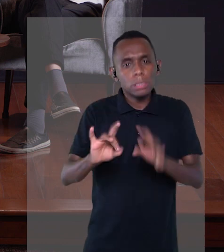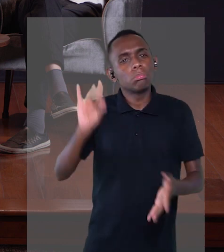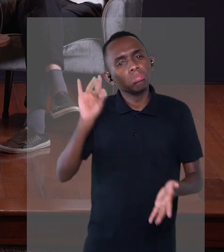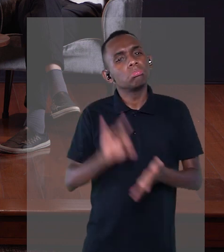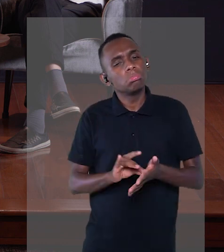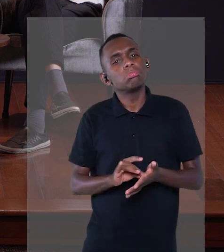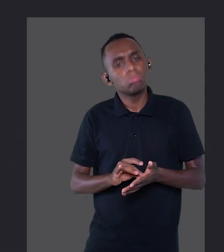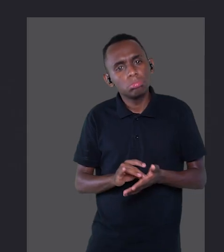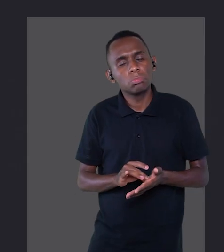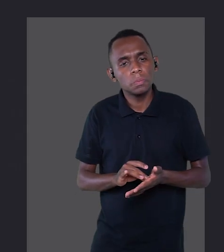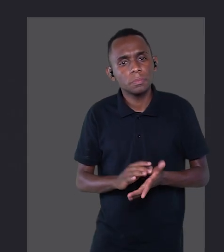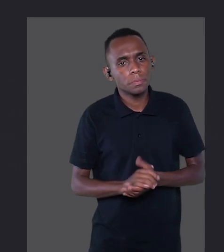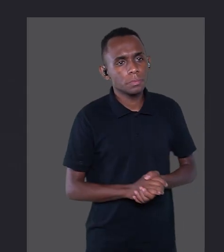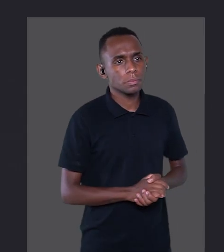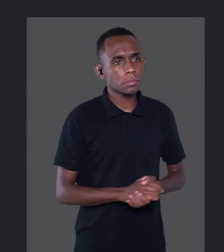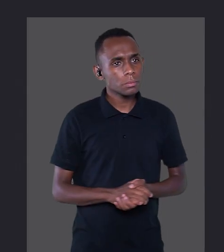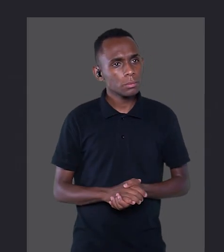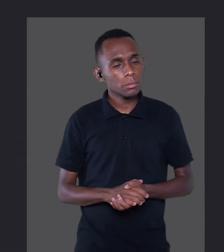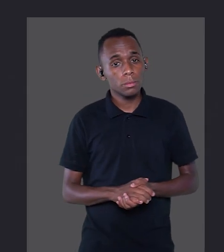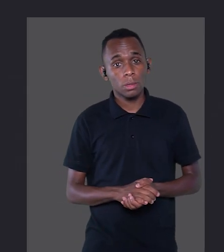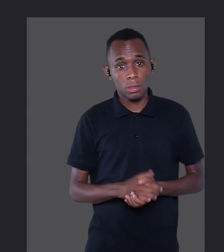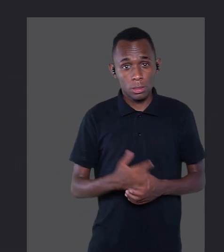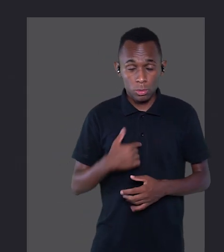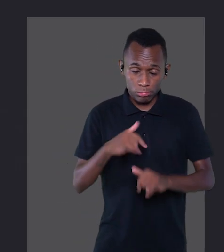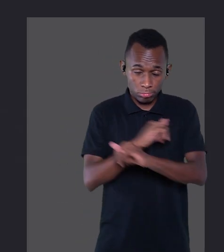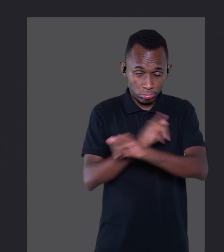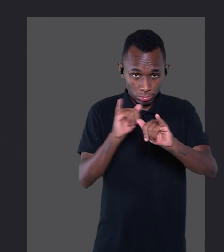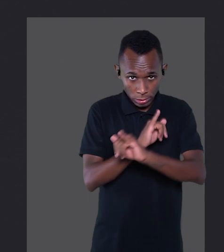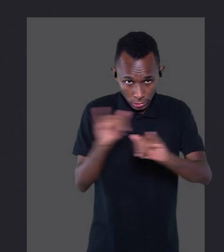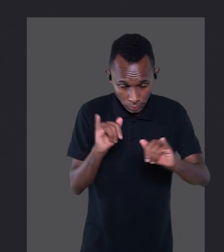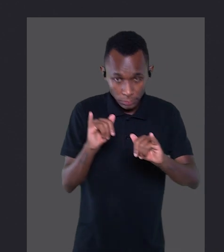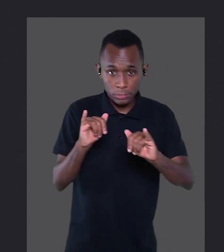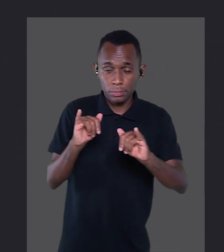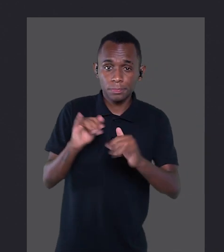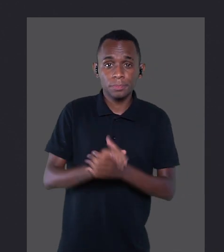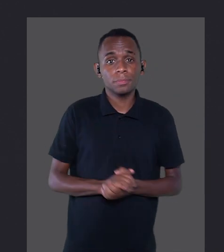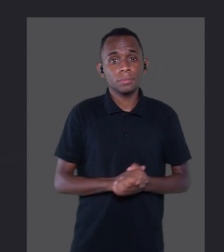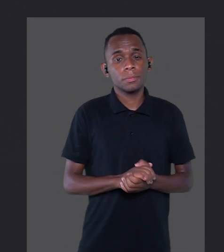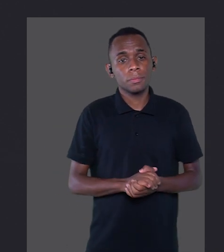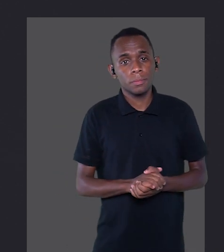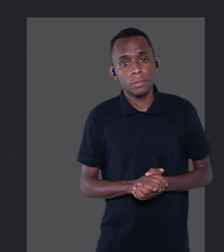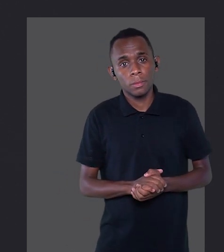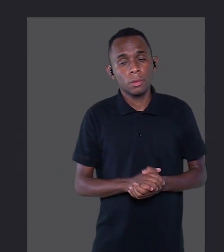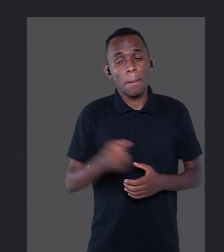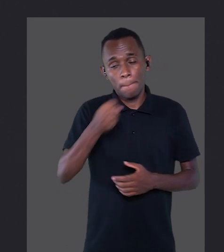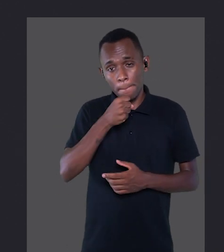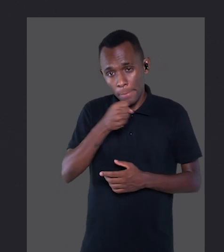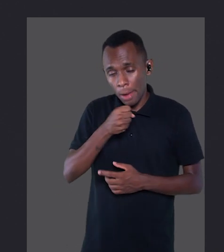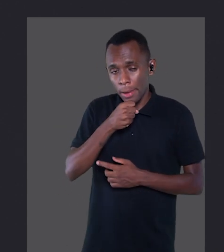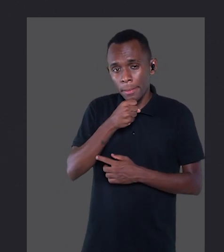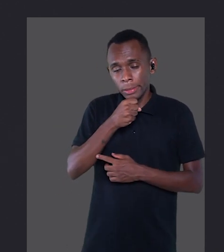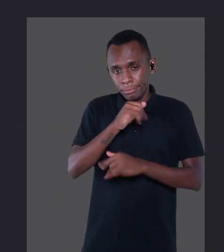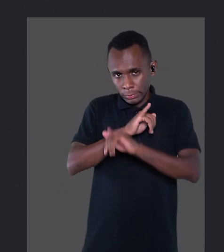Assim. Eu cheguei a dizer no release, né, que naquela entrevista do